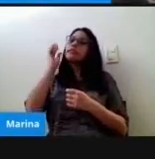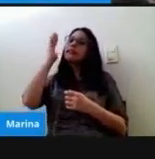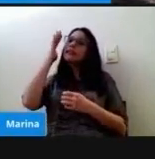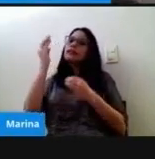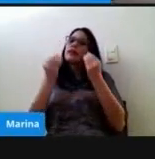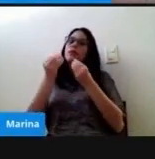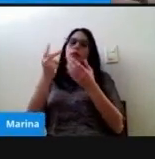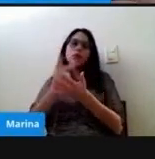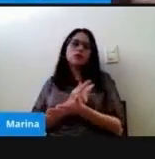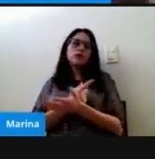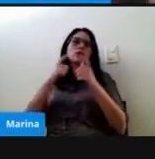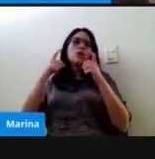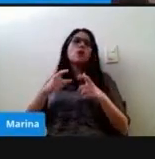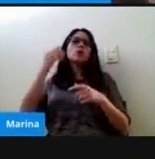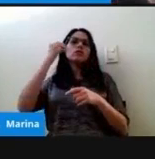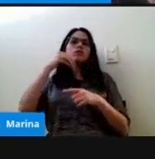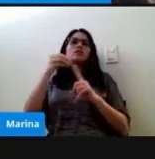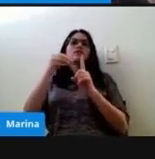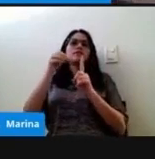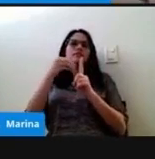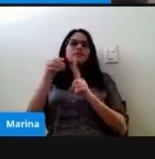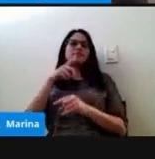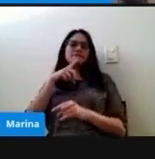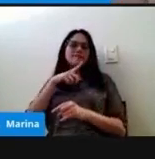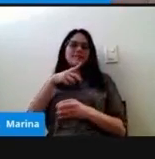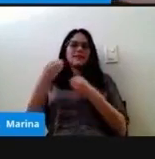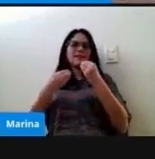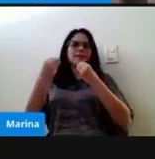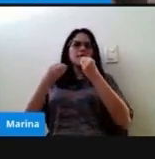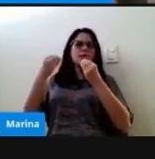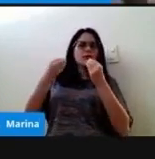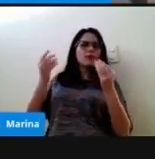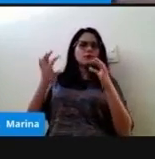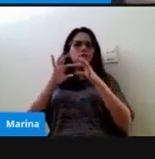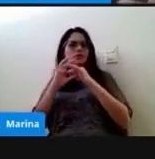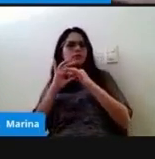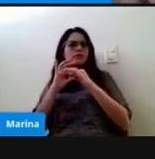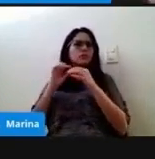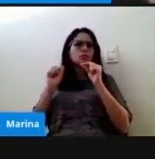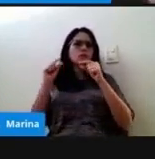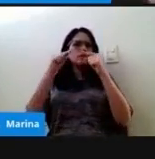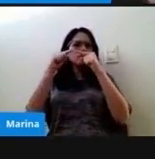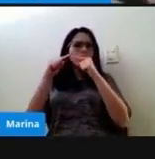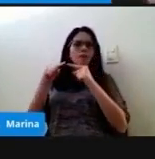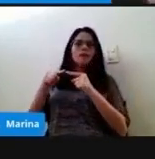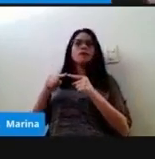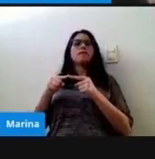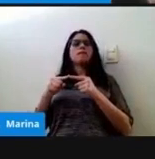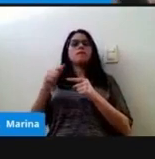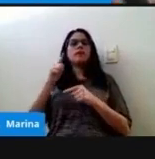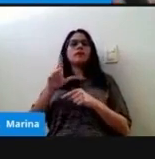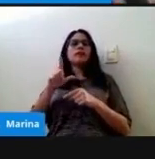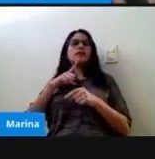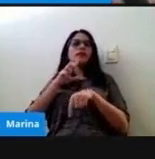as vulnerabilidades dentro desses cenários, como que se comunicam esses componentes para que ocorra